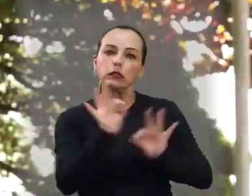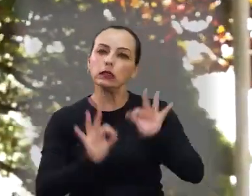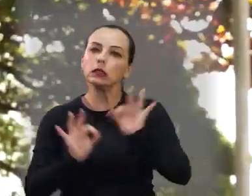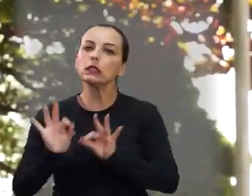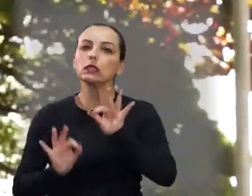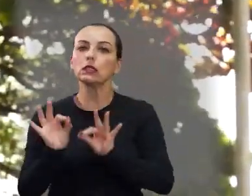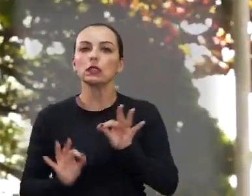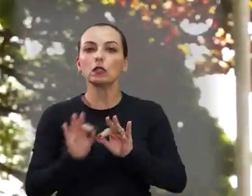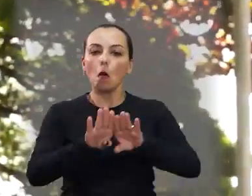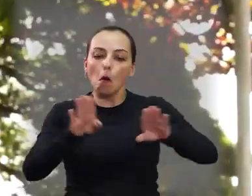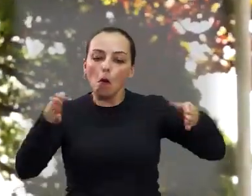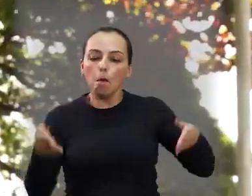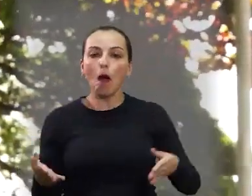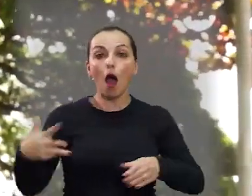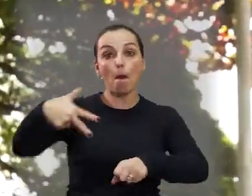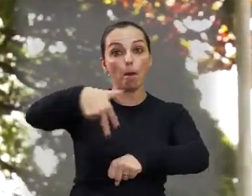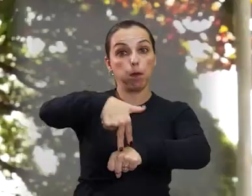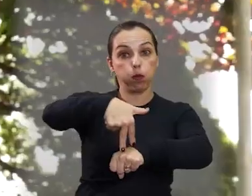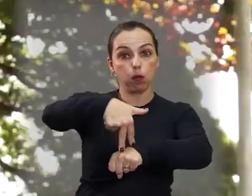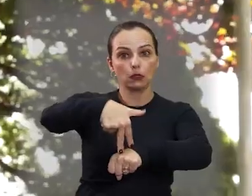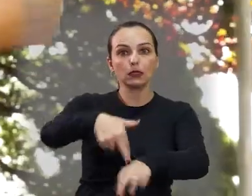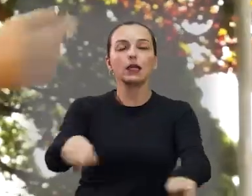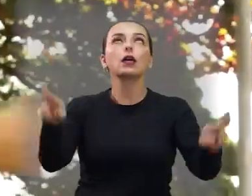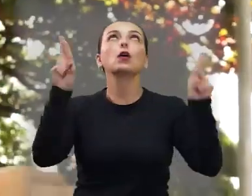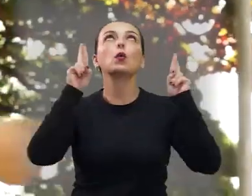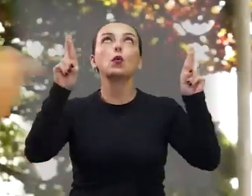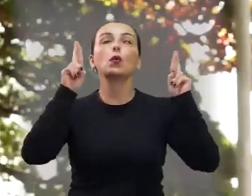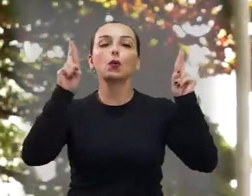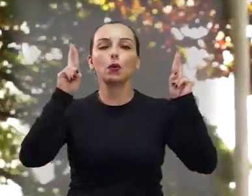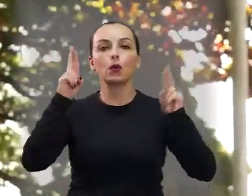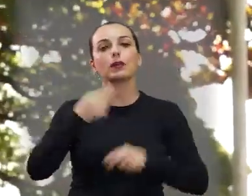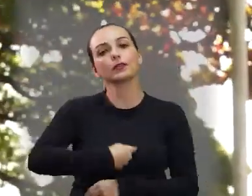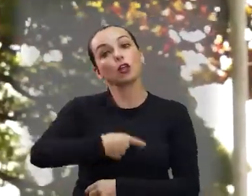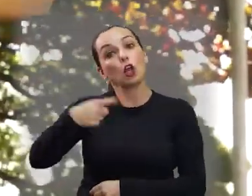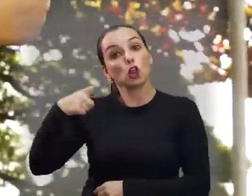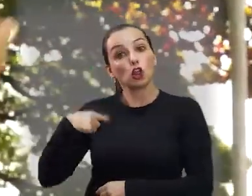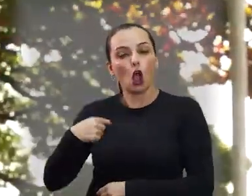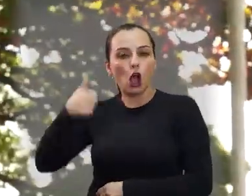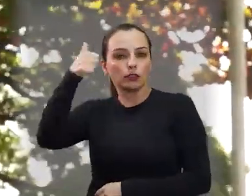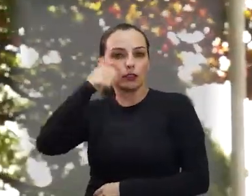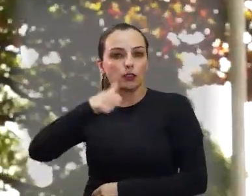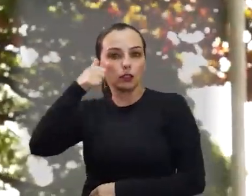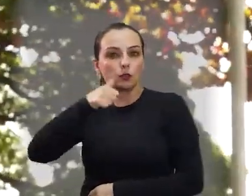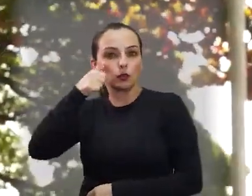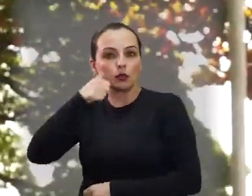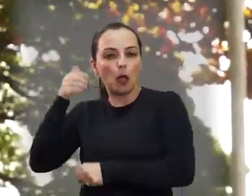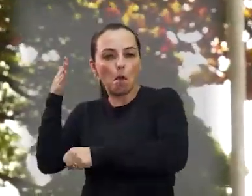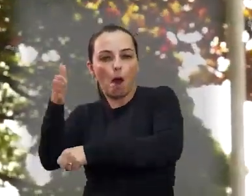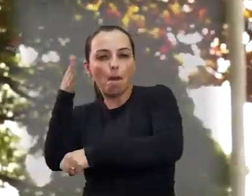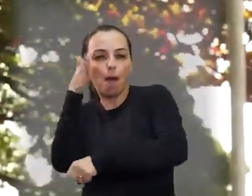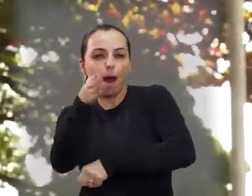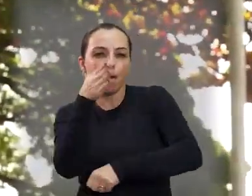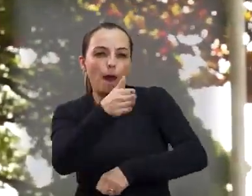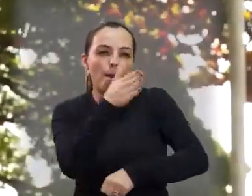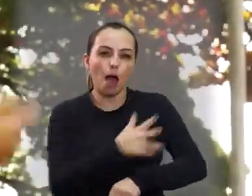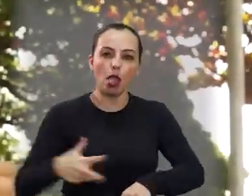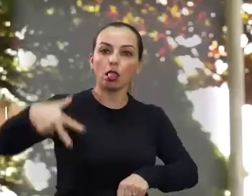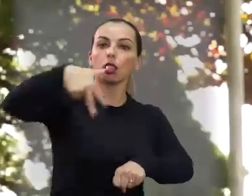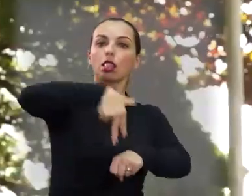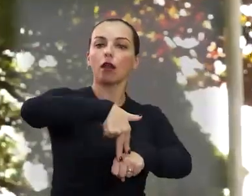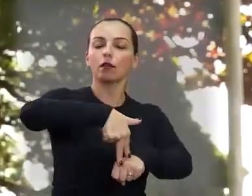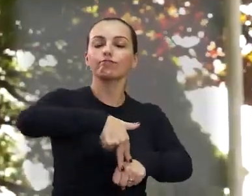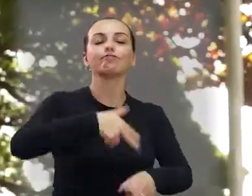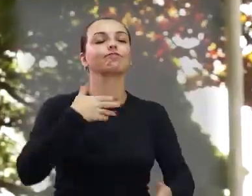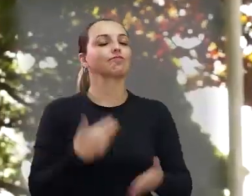instrumentos, produzindo, estando em cima do palco ou estando ali na produção, né, que a gente consiga ocupar cada vez